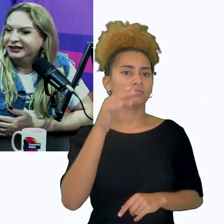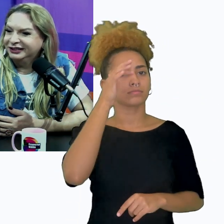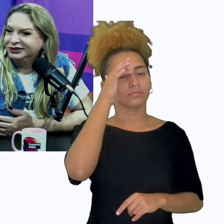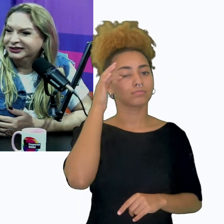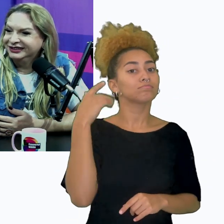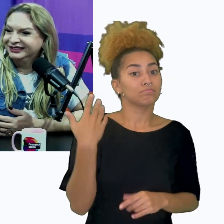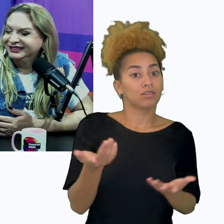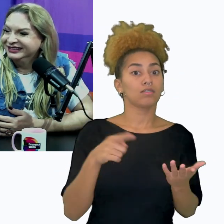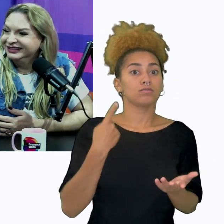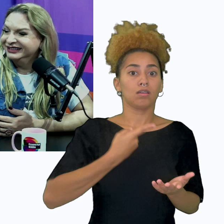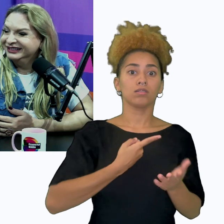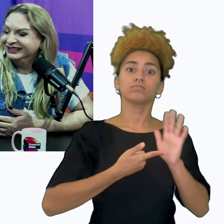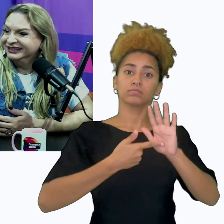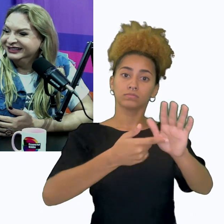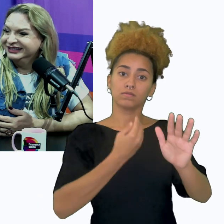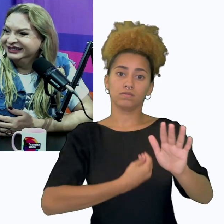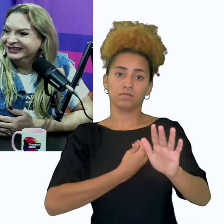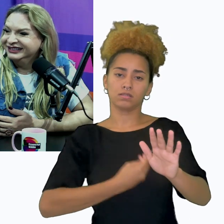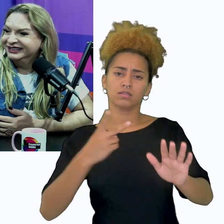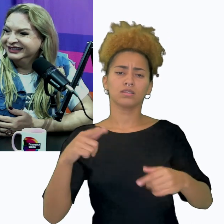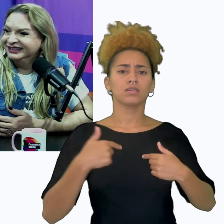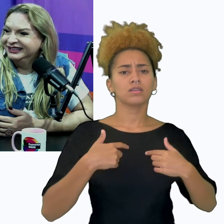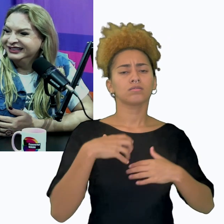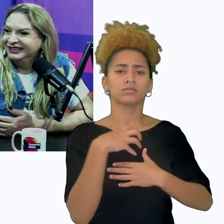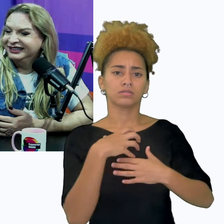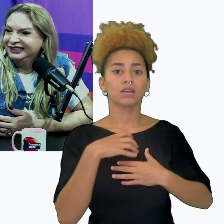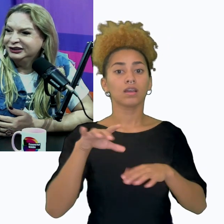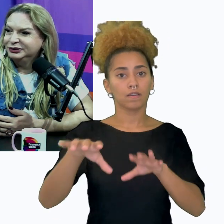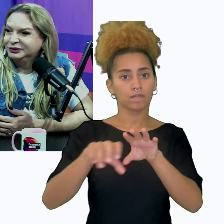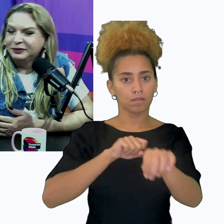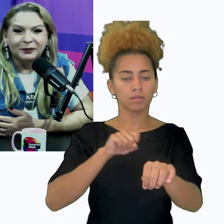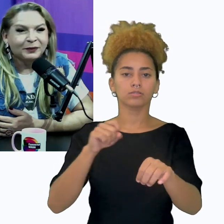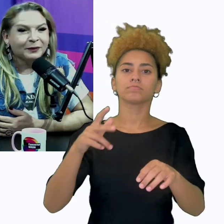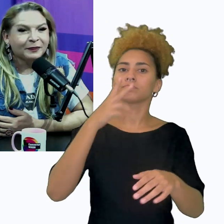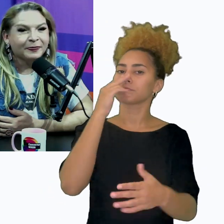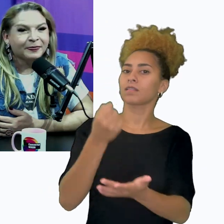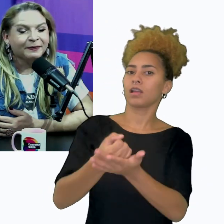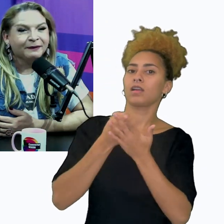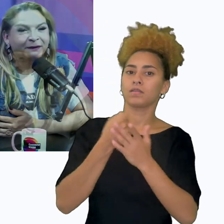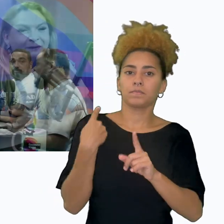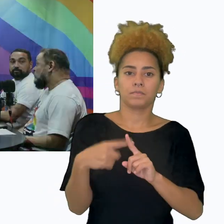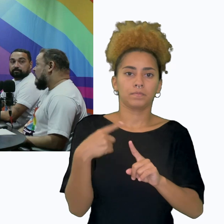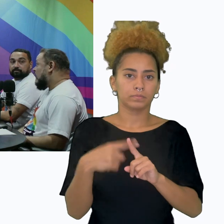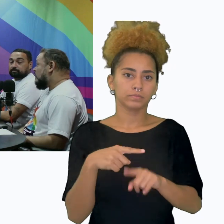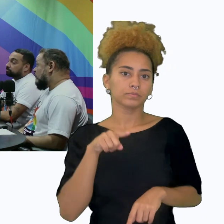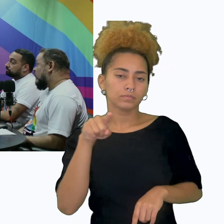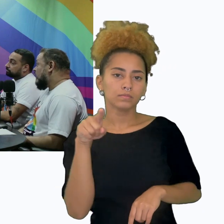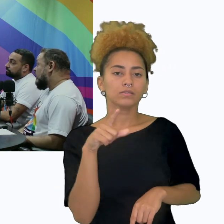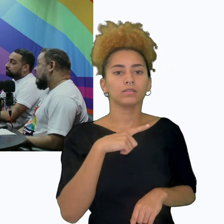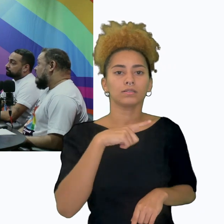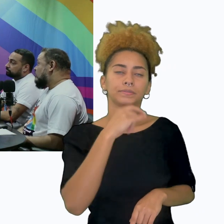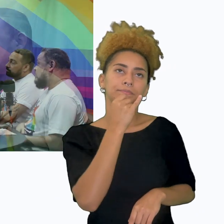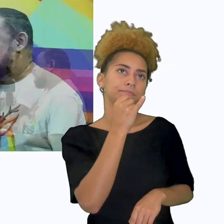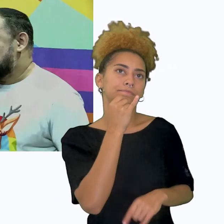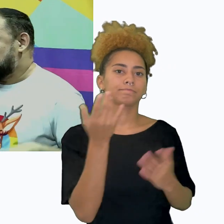diferenciado dela, né? Então a gente tinha que mostrar também o que as pessoas faziam, né? E eu sempre tive essa E essa preocupação. formação acho que ajudava muito, né, Laila? Sim, Porque